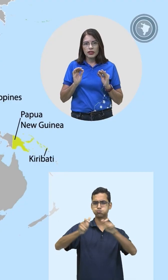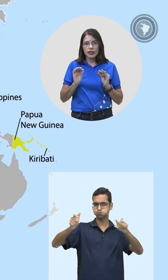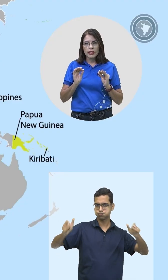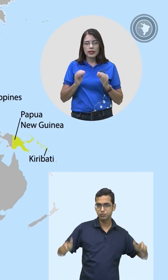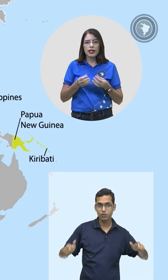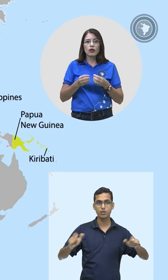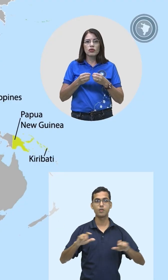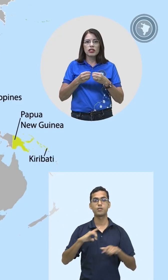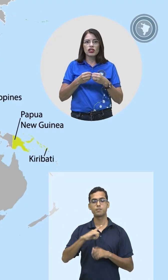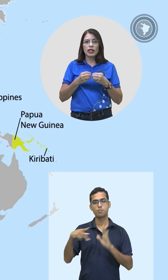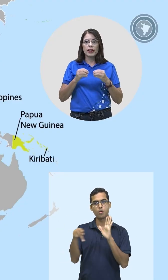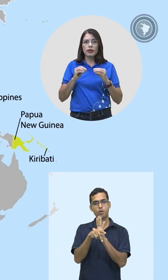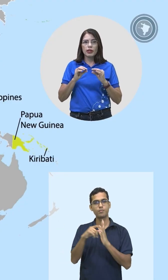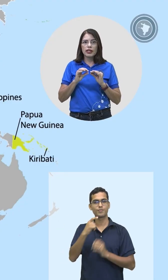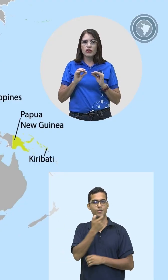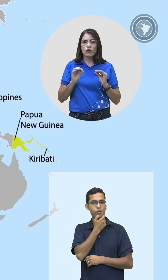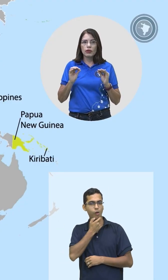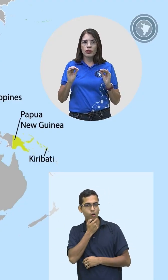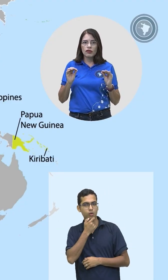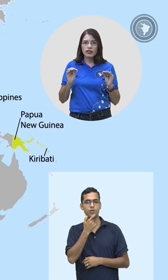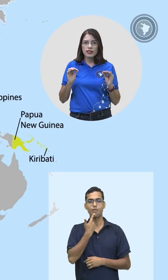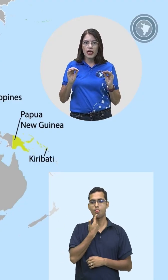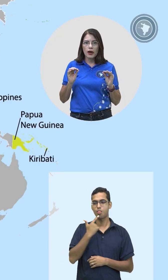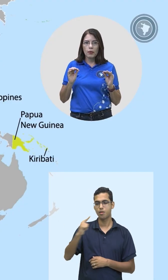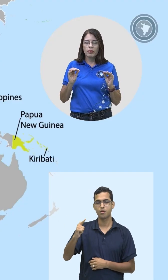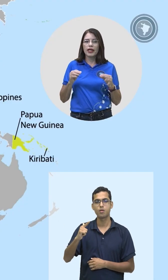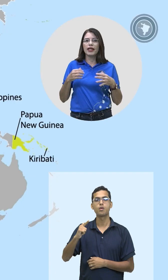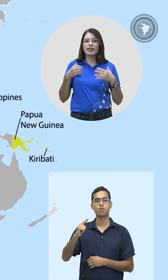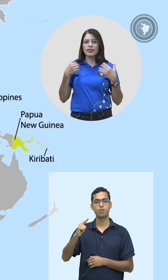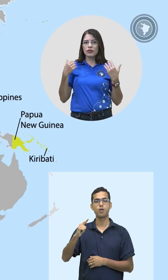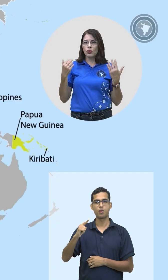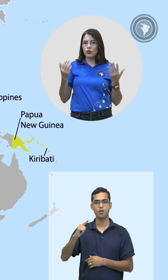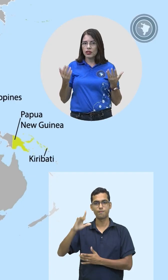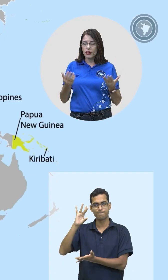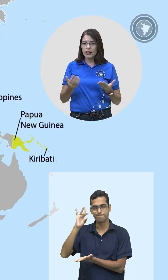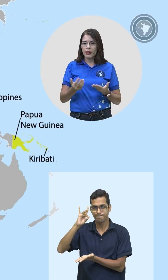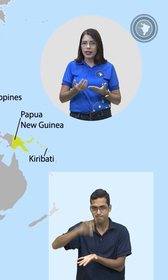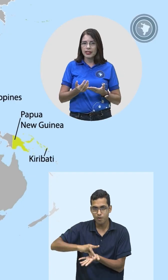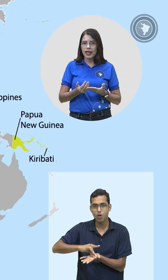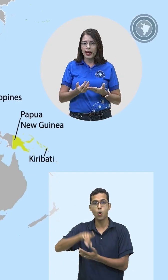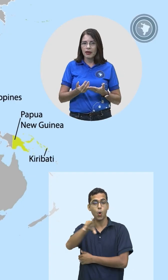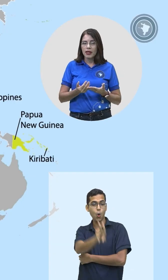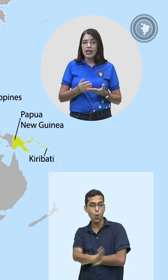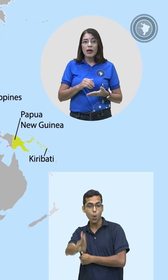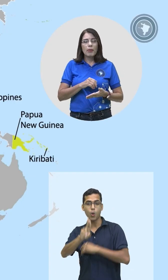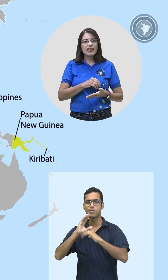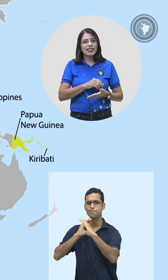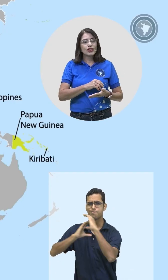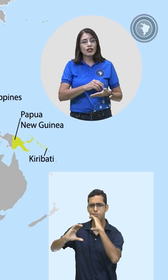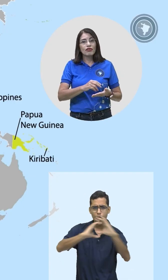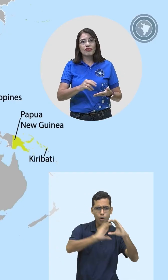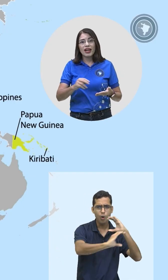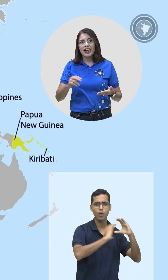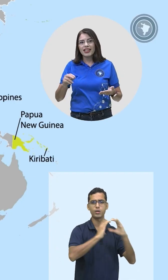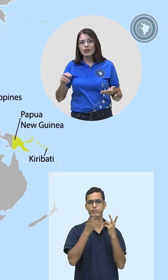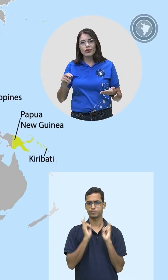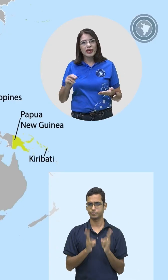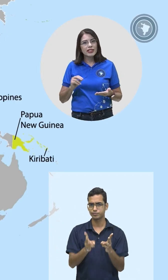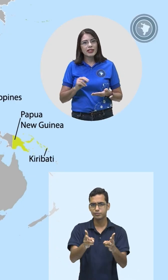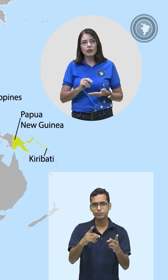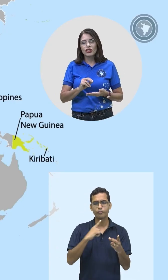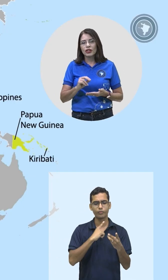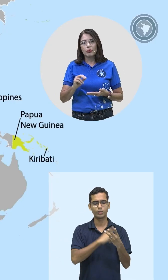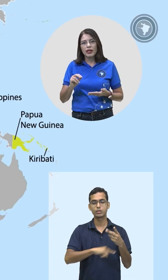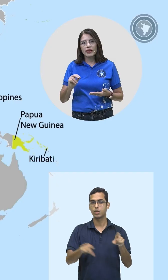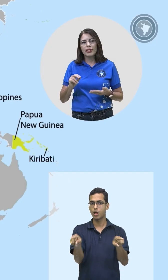língua franca, né? Ou seja, ela tem a língua inglesa como língua oficial. Eles usam a língua inglesa lá, mas eles têm várias